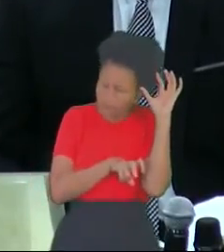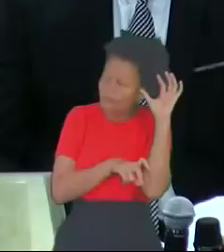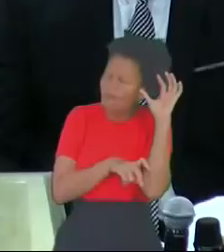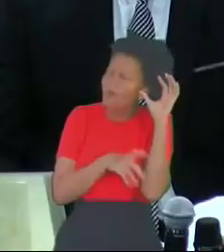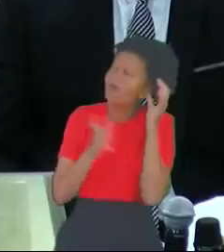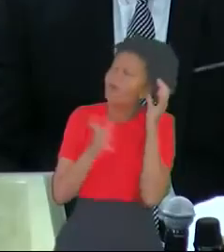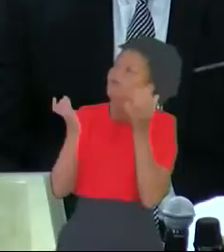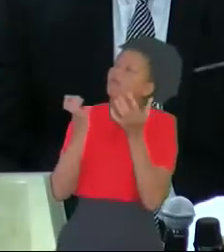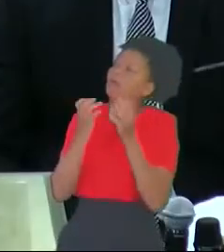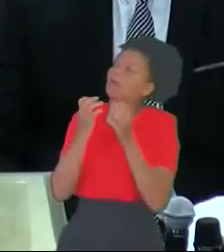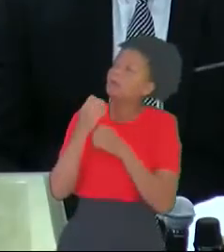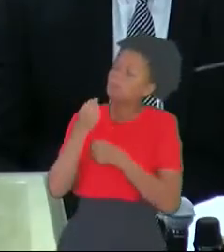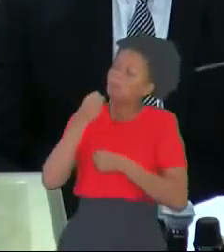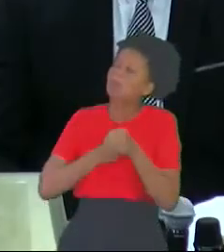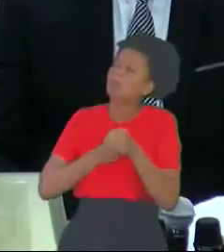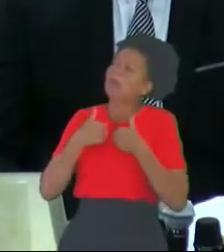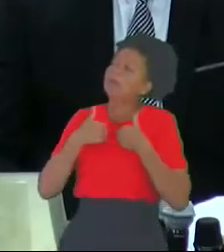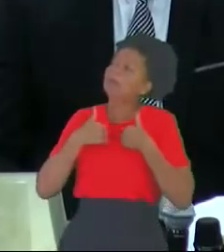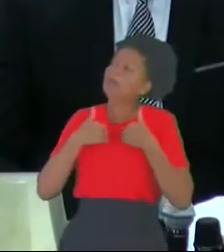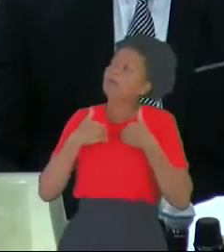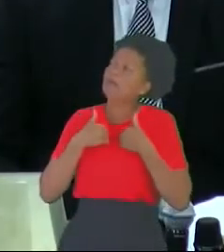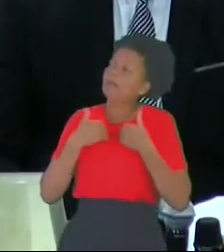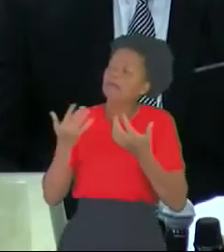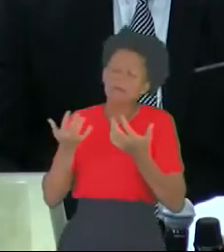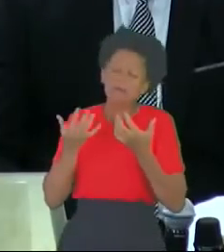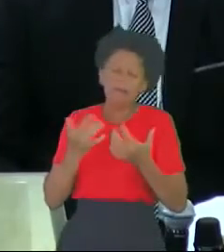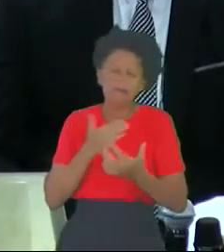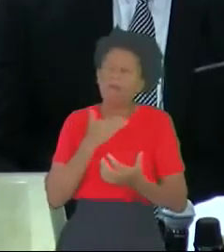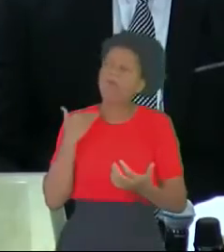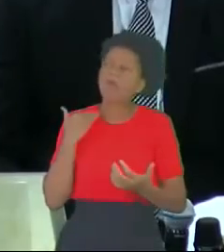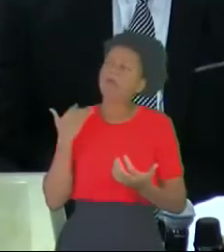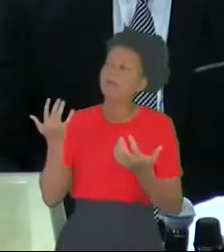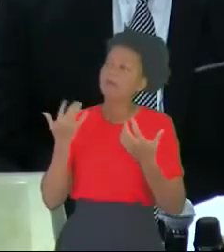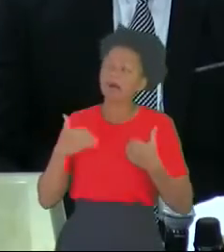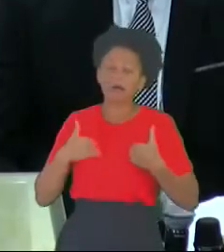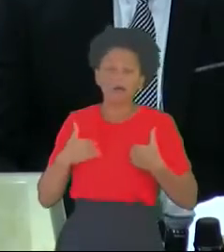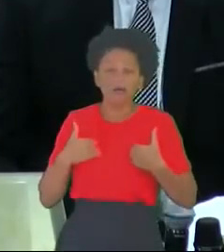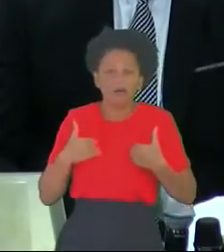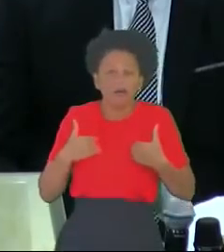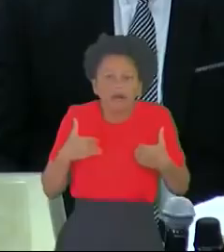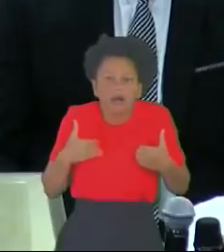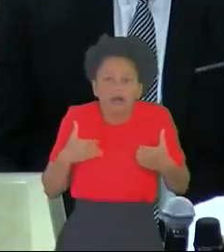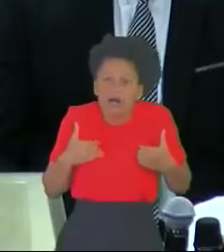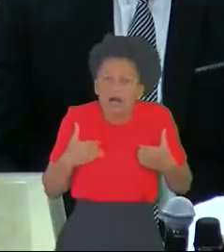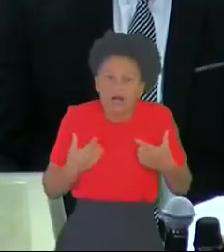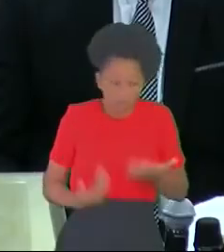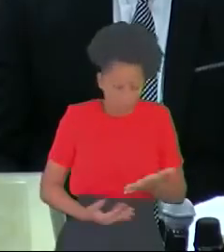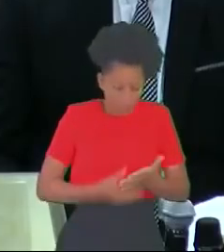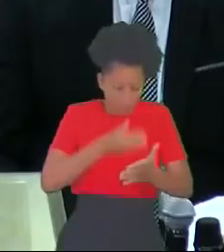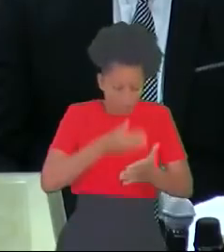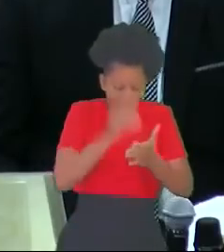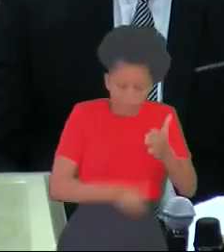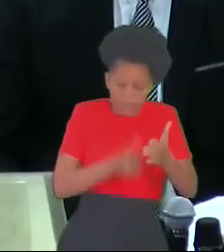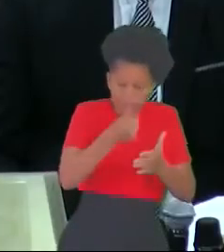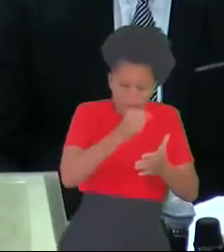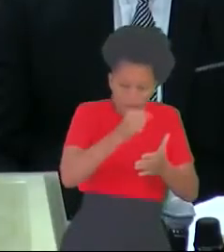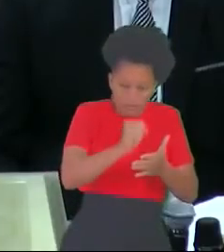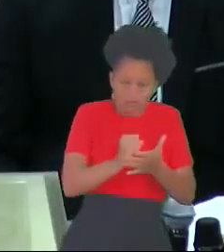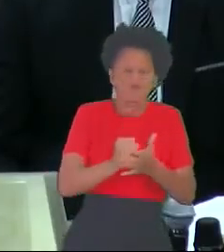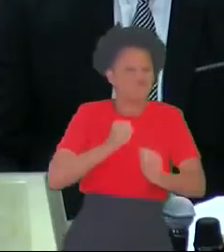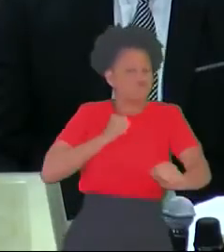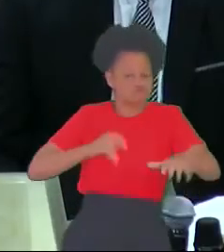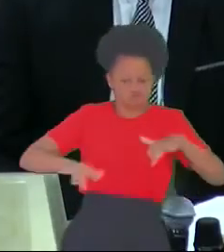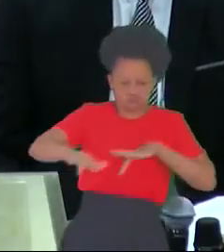morte. Meus amados irmãos, olha só. Um capítulo 18, um avivamento. Capítulo 19,